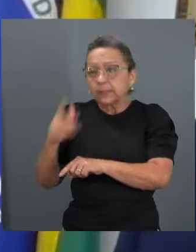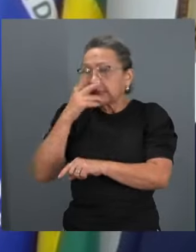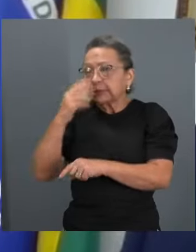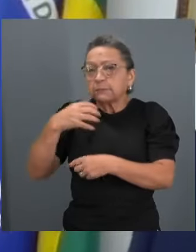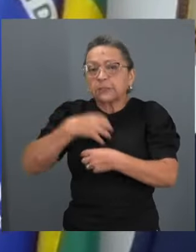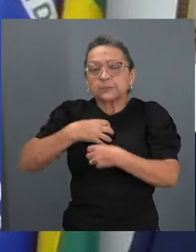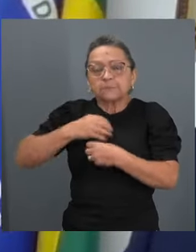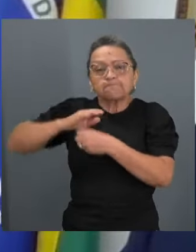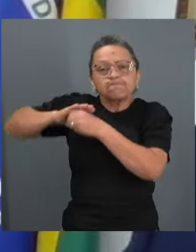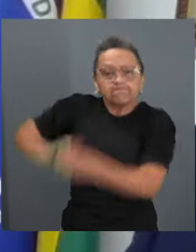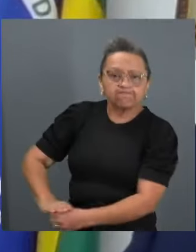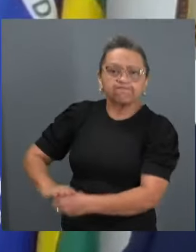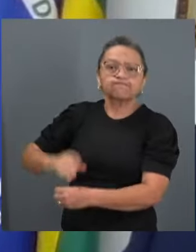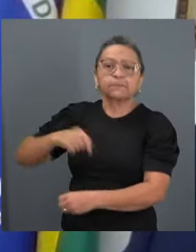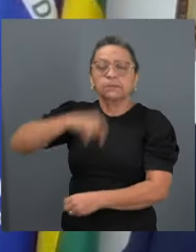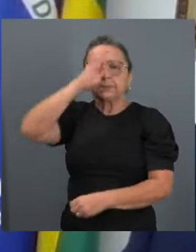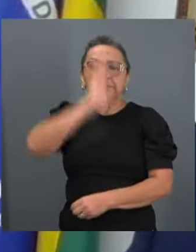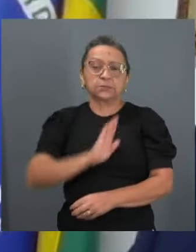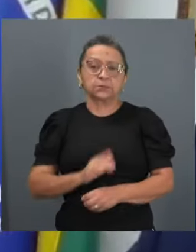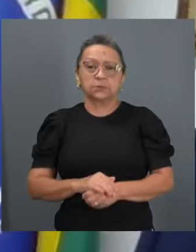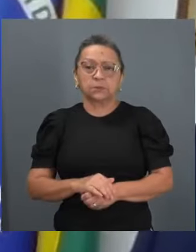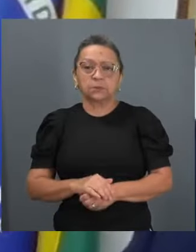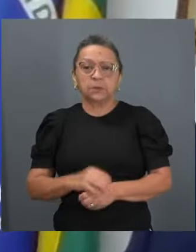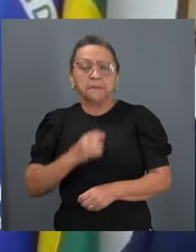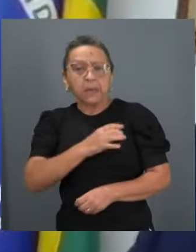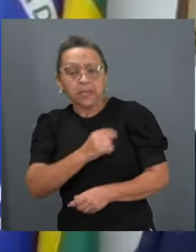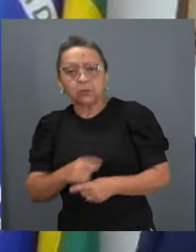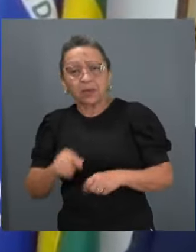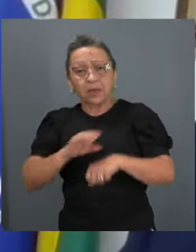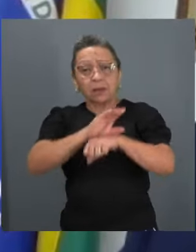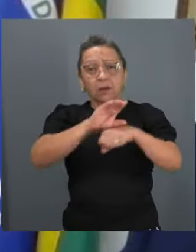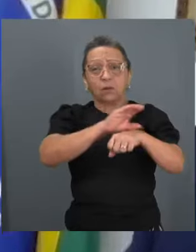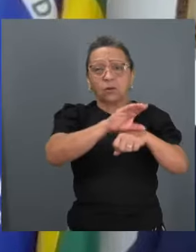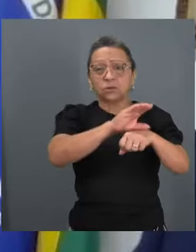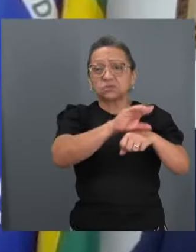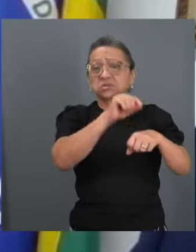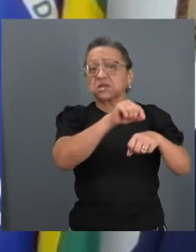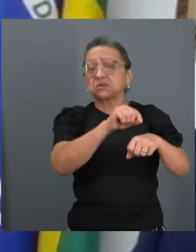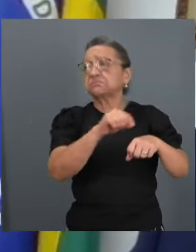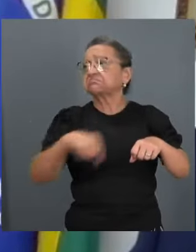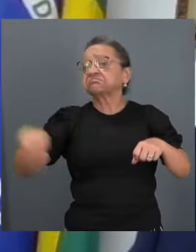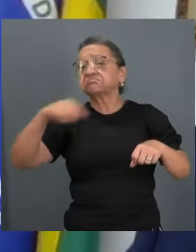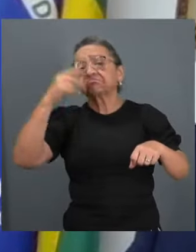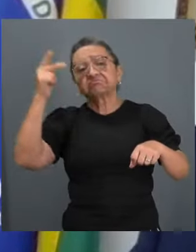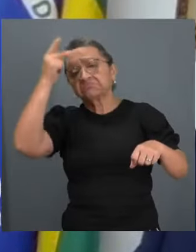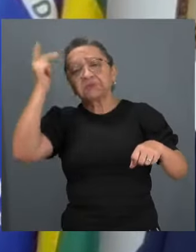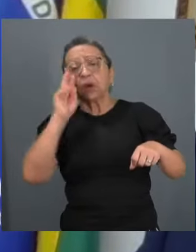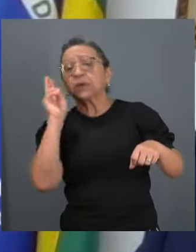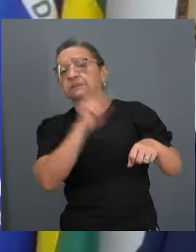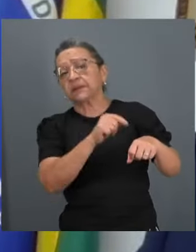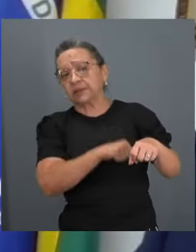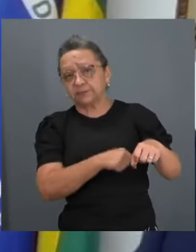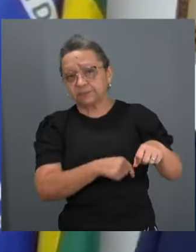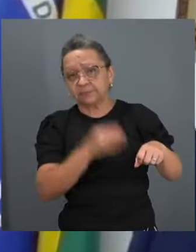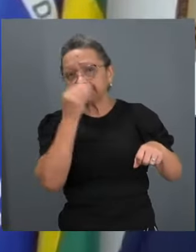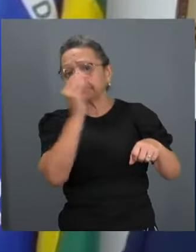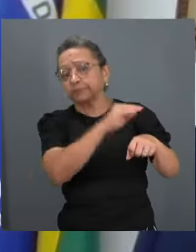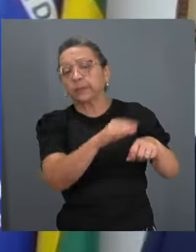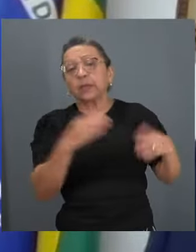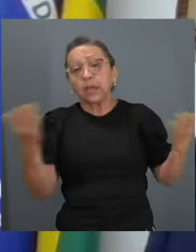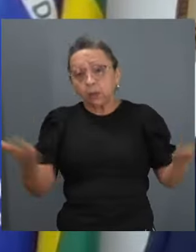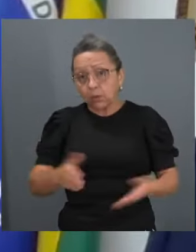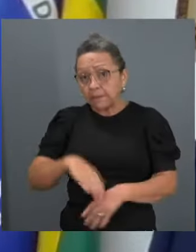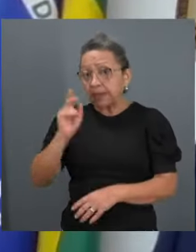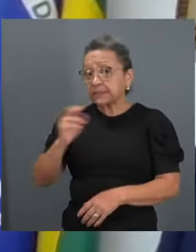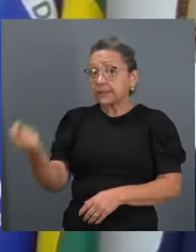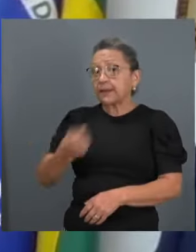intimidado nessa nação. A Constituição do Brasil está sendo desrespeitada. E hoje em dia, muito mais grave,